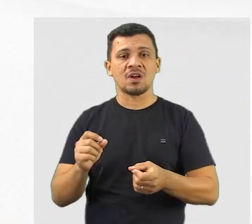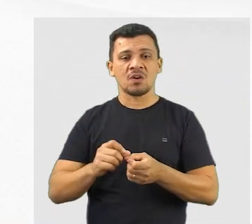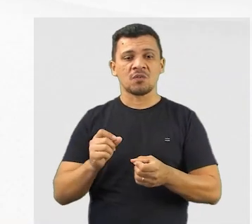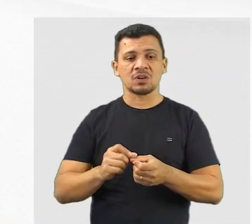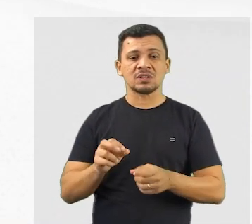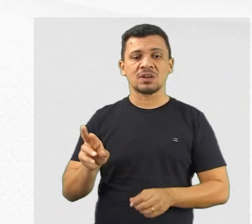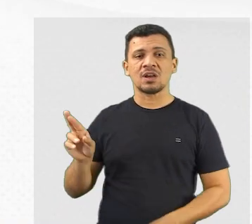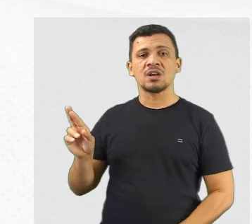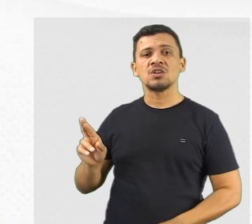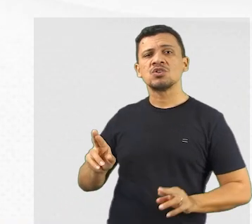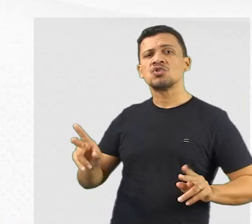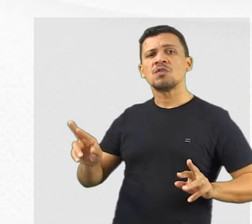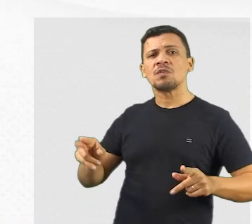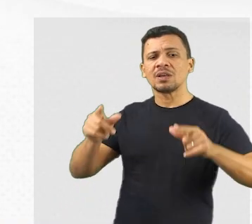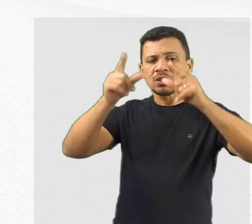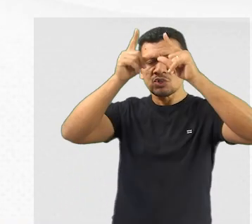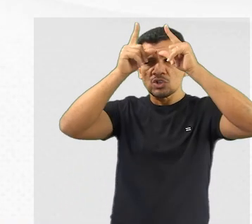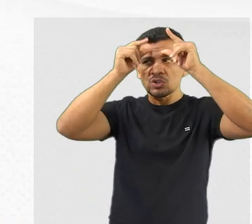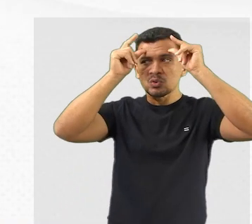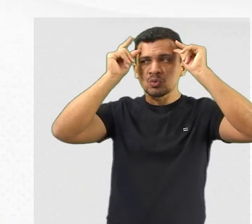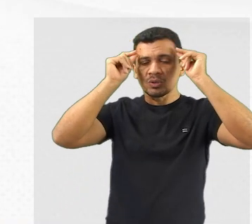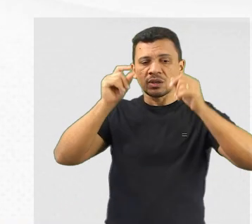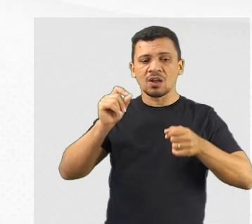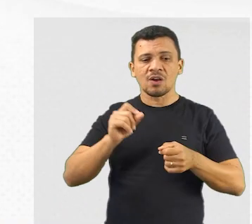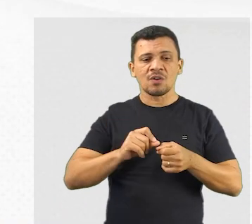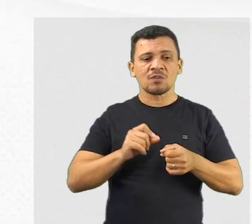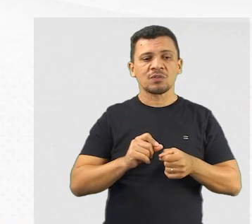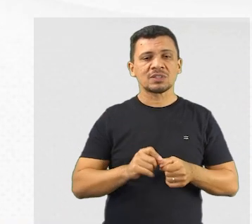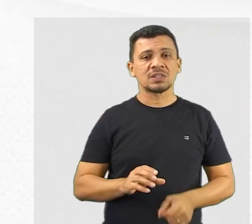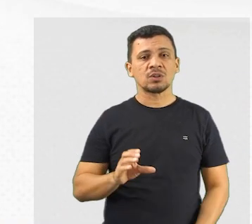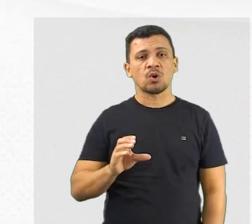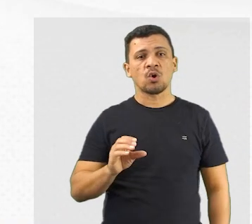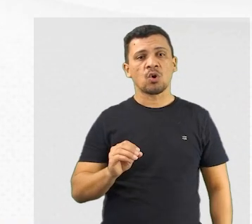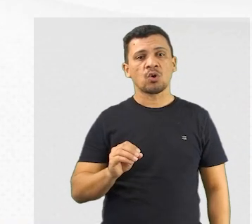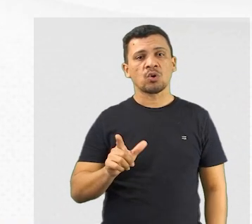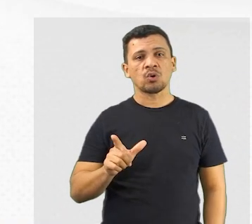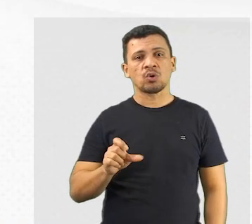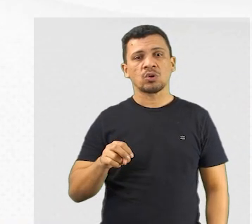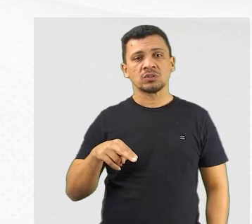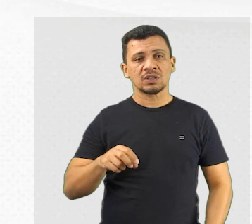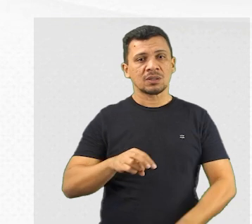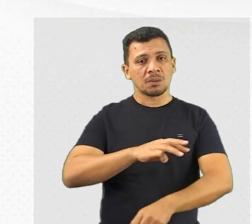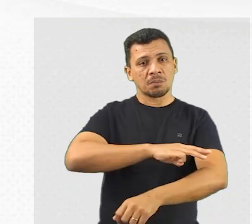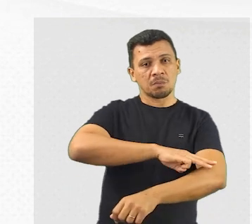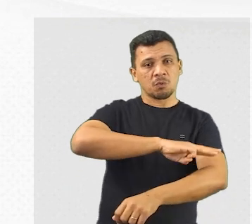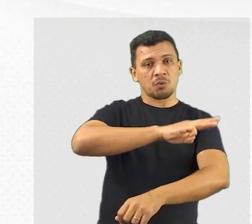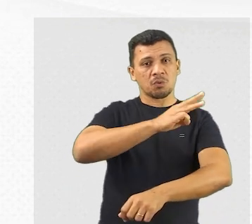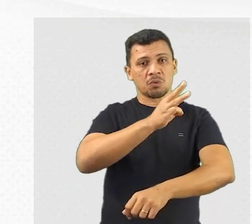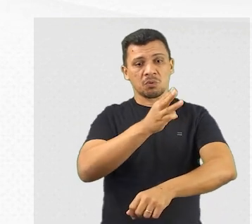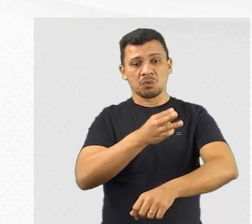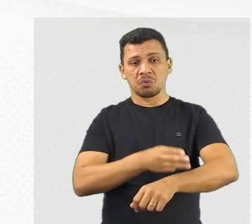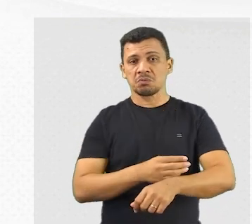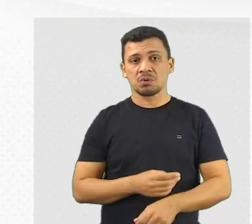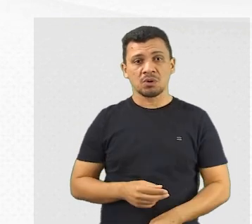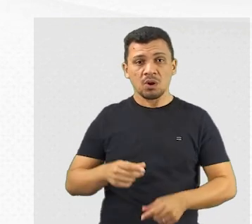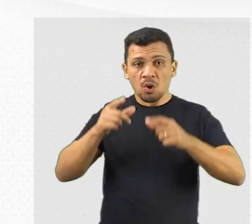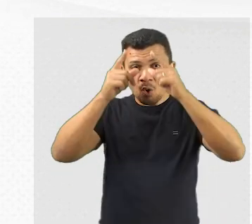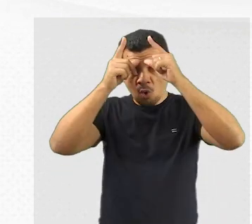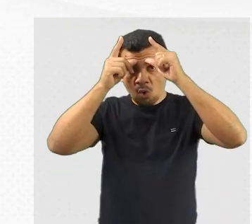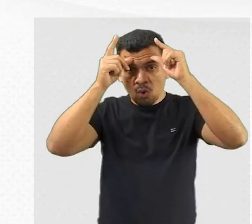dos gregos que fazem isso em colinas. Não, os romanos constroem um anfiteatro em qualquer lugar que